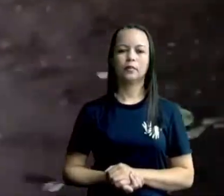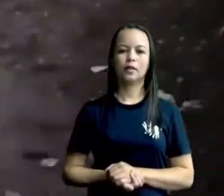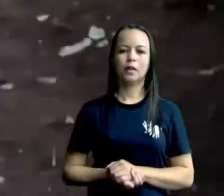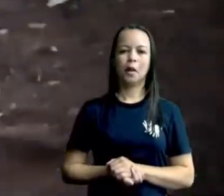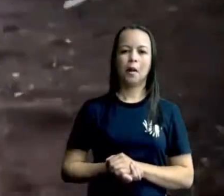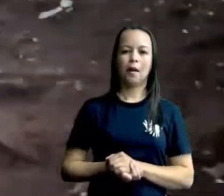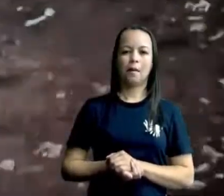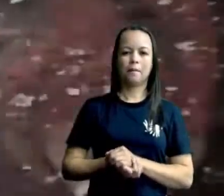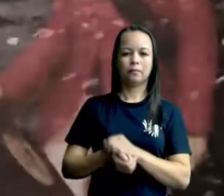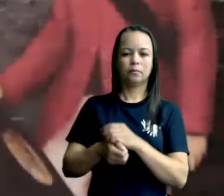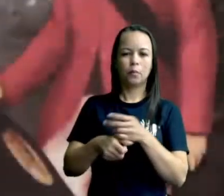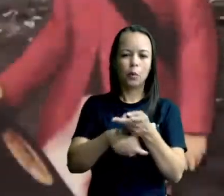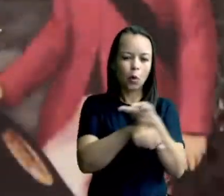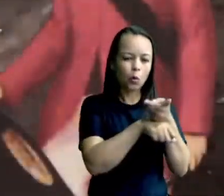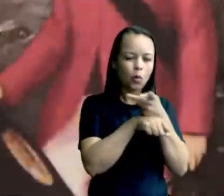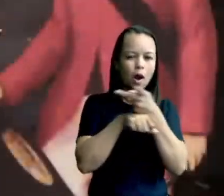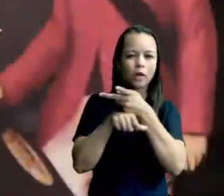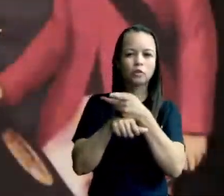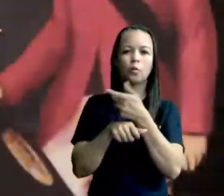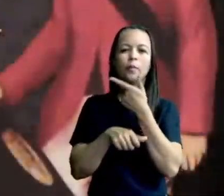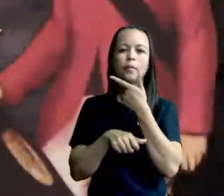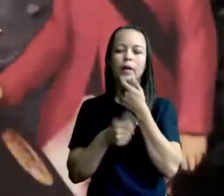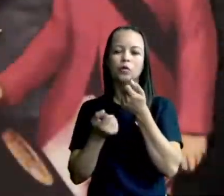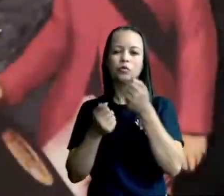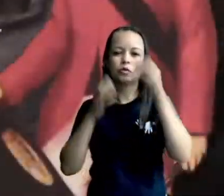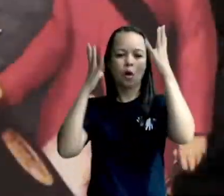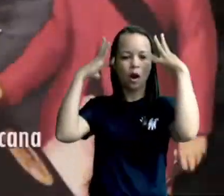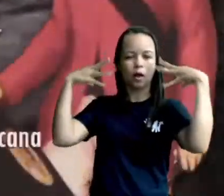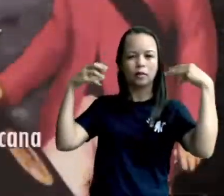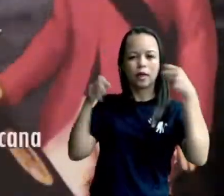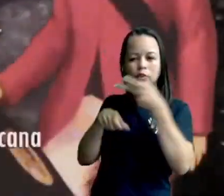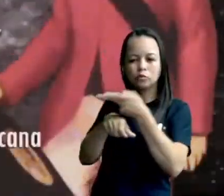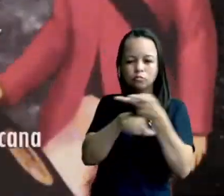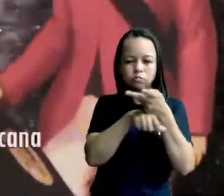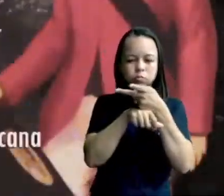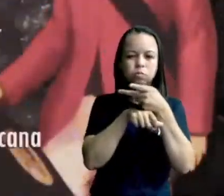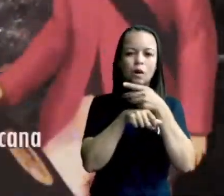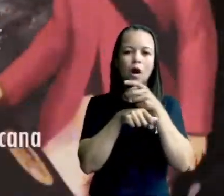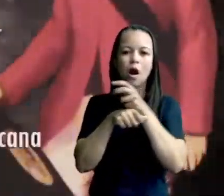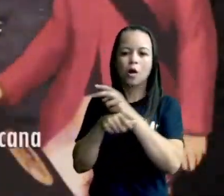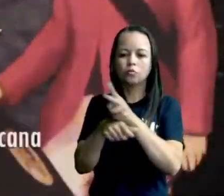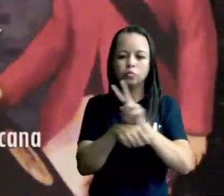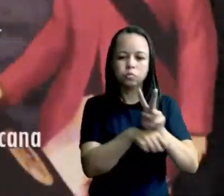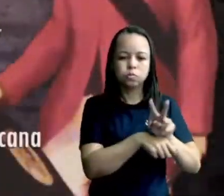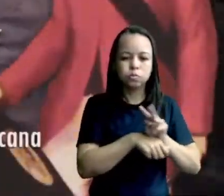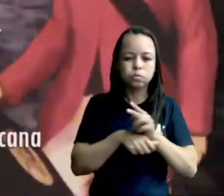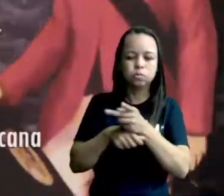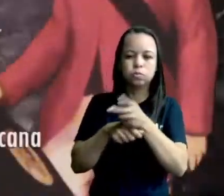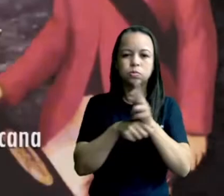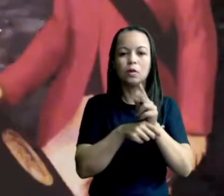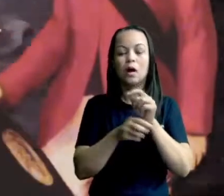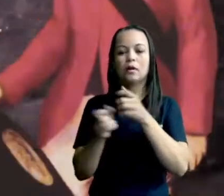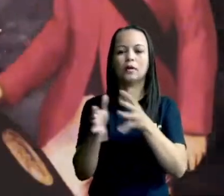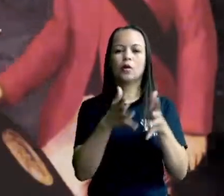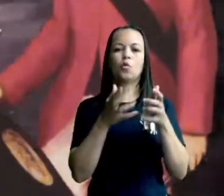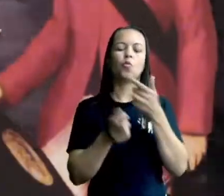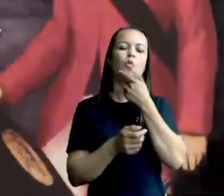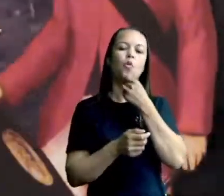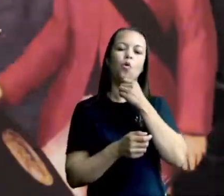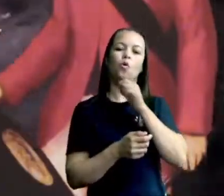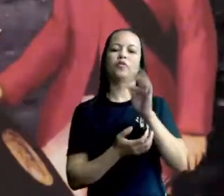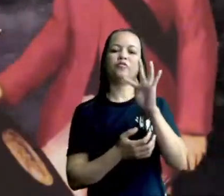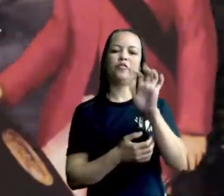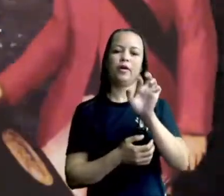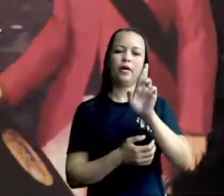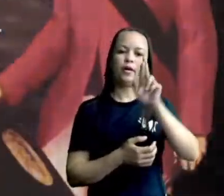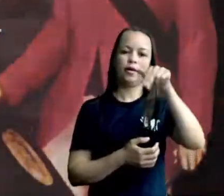Perseguido pelos holandeses, o senhor de engenho João Fernandes Vieira, que havia assumido a liderança da resistência pernambucana contra os